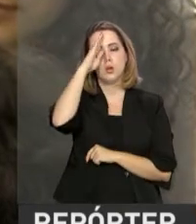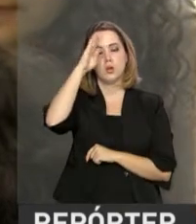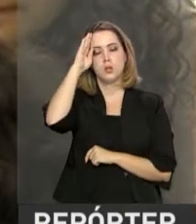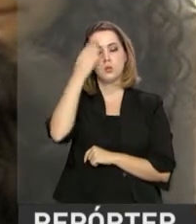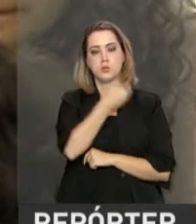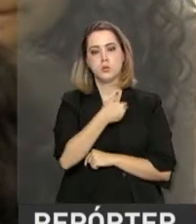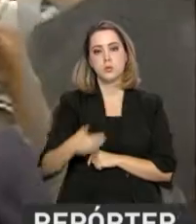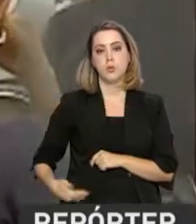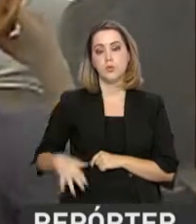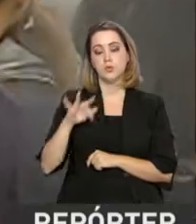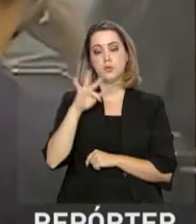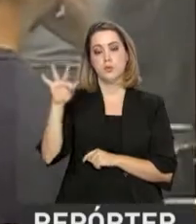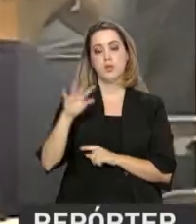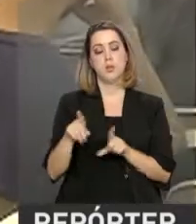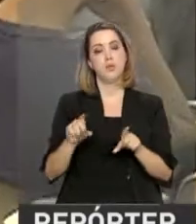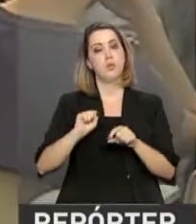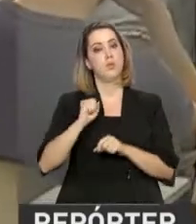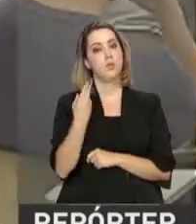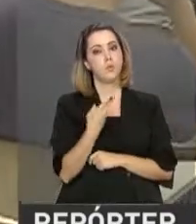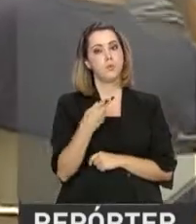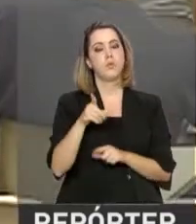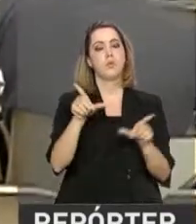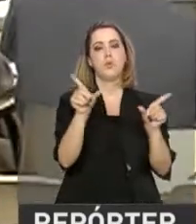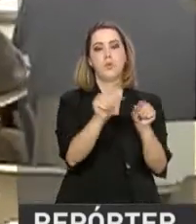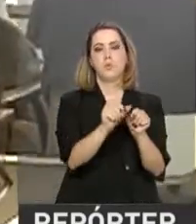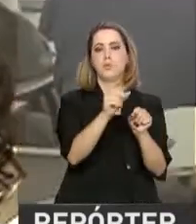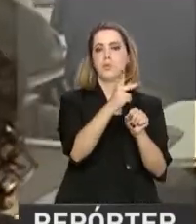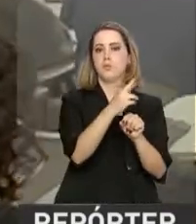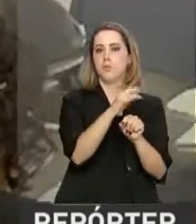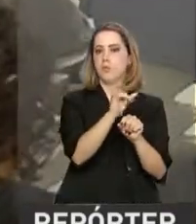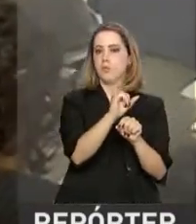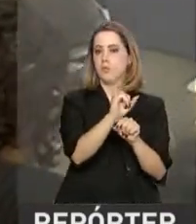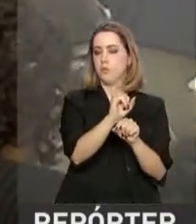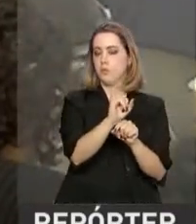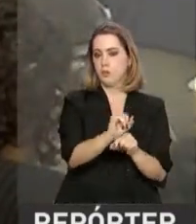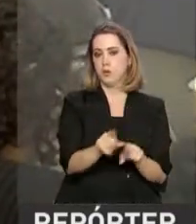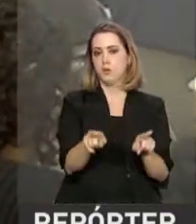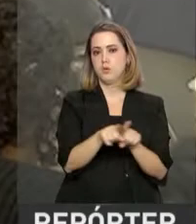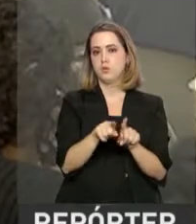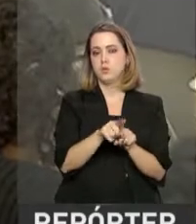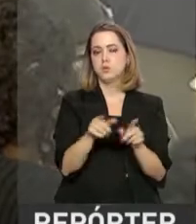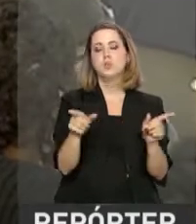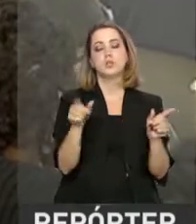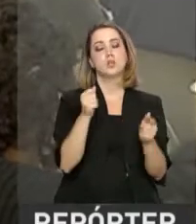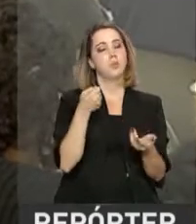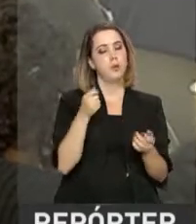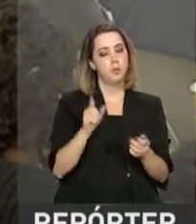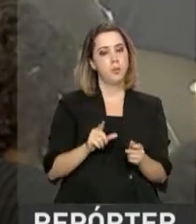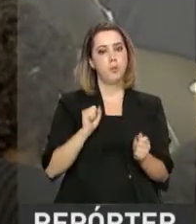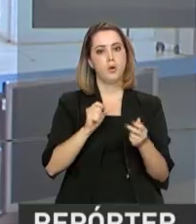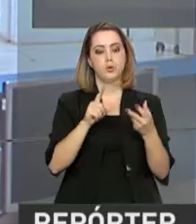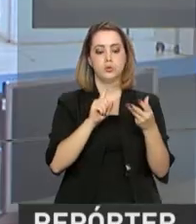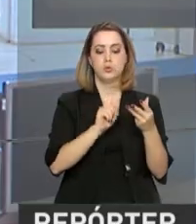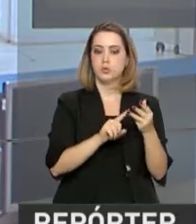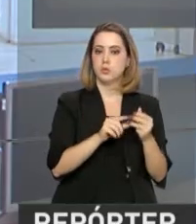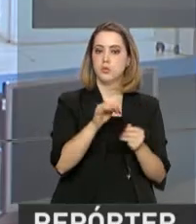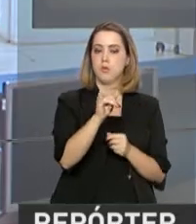seja pelo programa universidade para todos prouni e também o financiamento estudantil fies